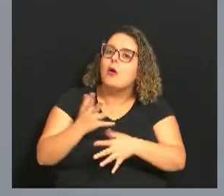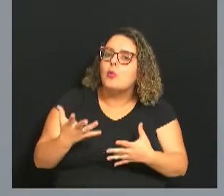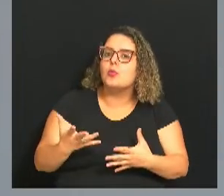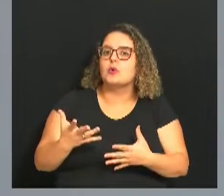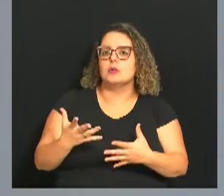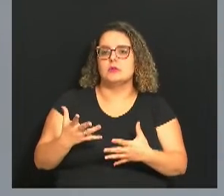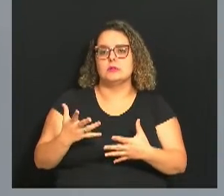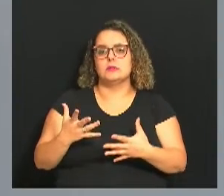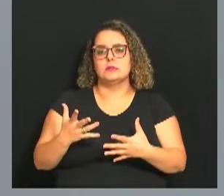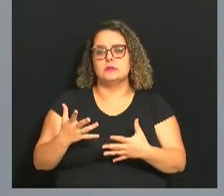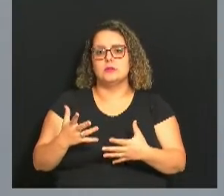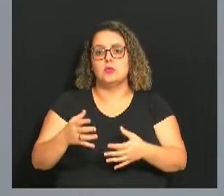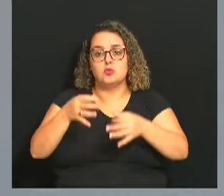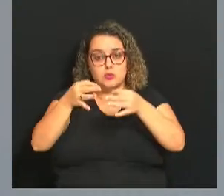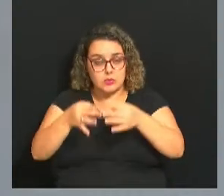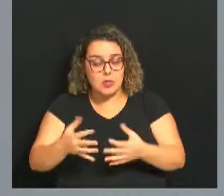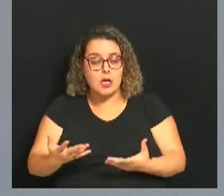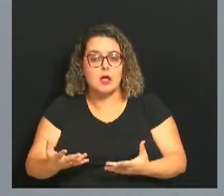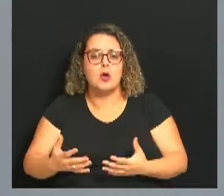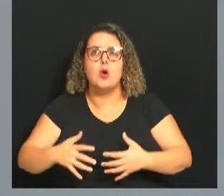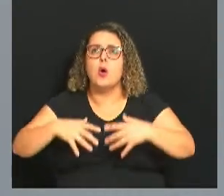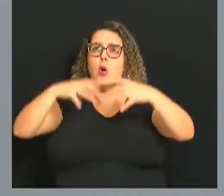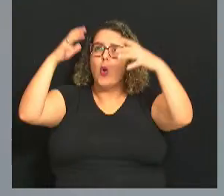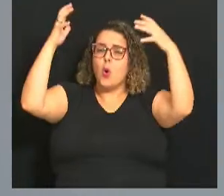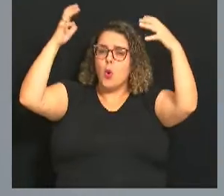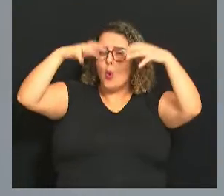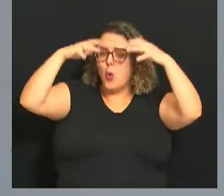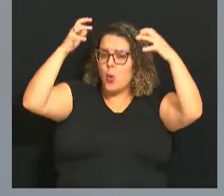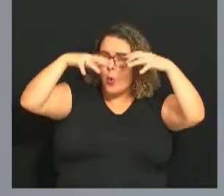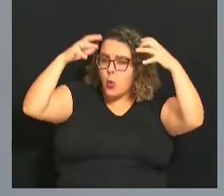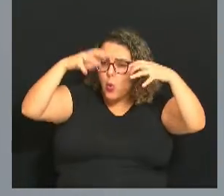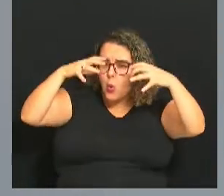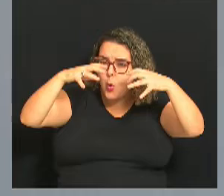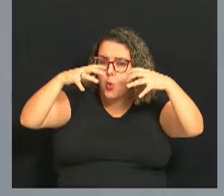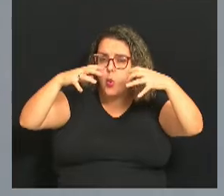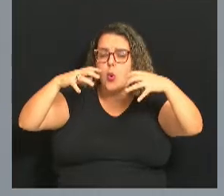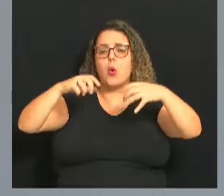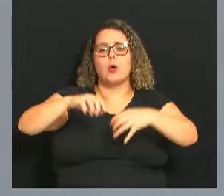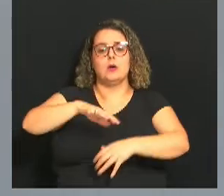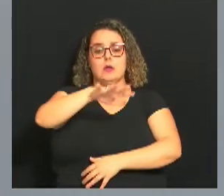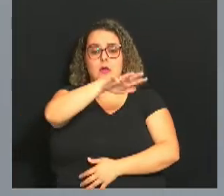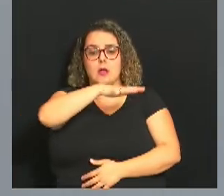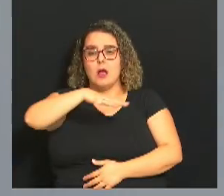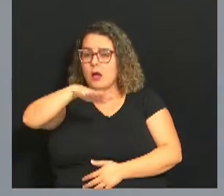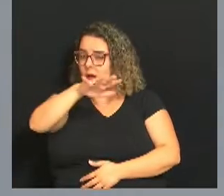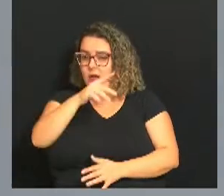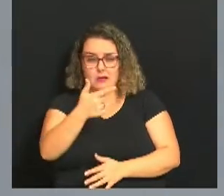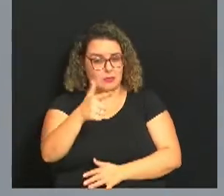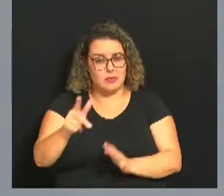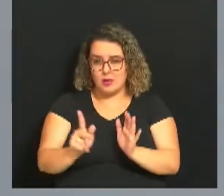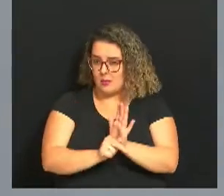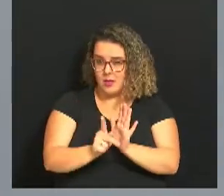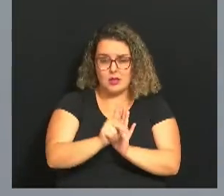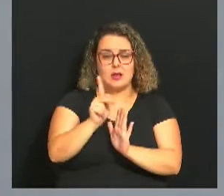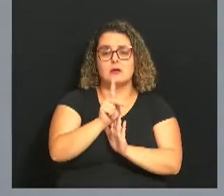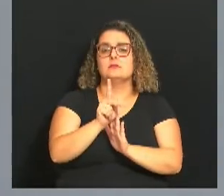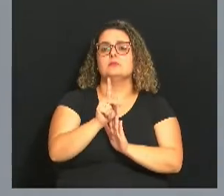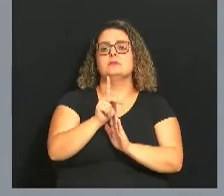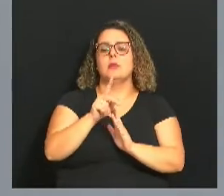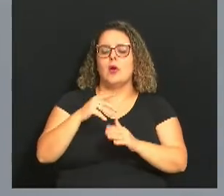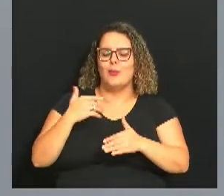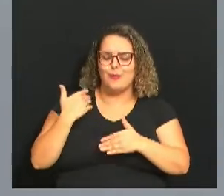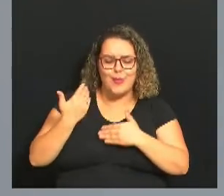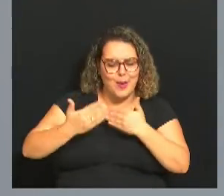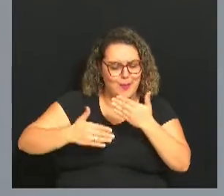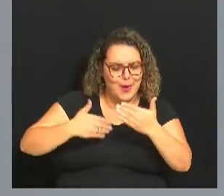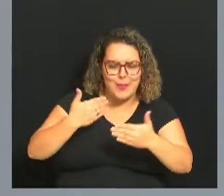um grande volume de chuva ocupando a área densamente ocupada, sem planejamento, vai desencadear uma série de